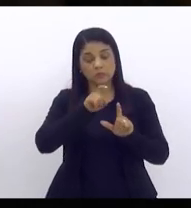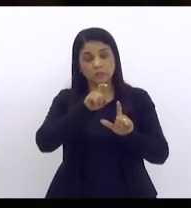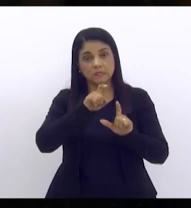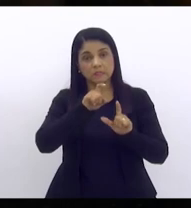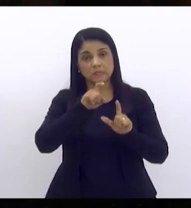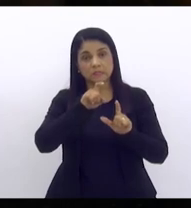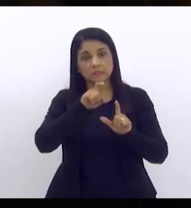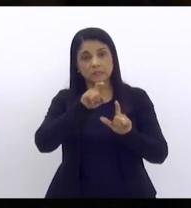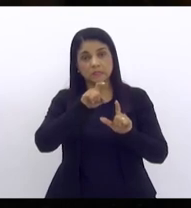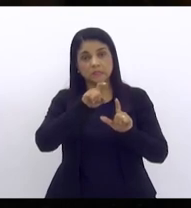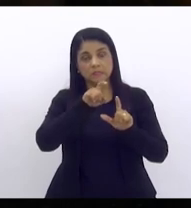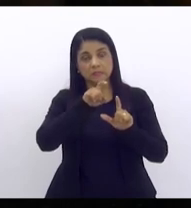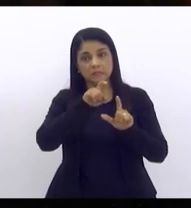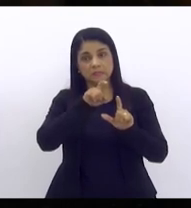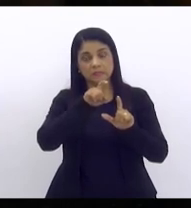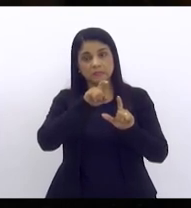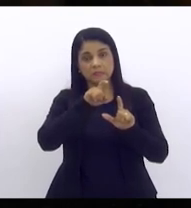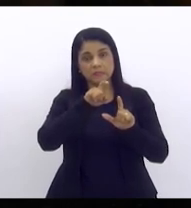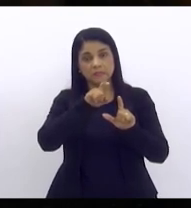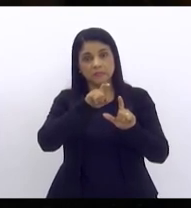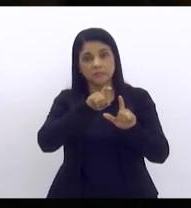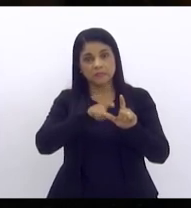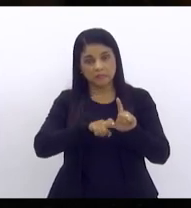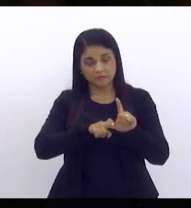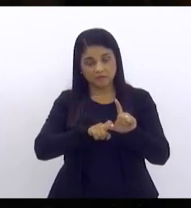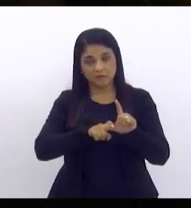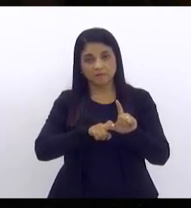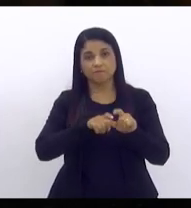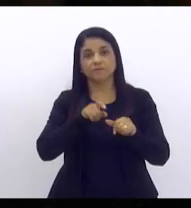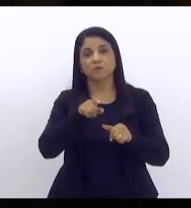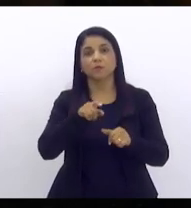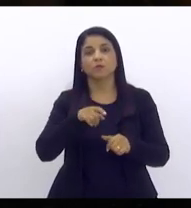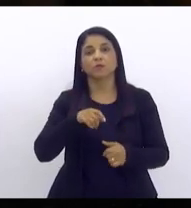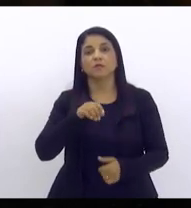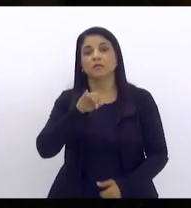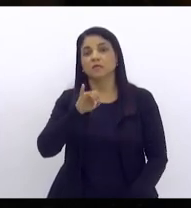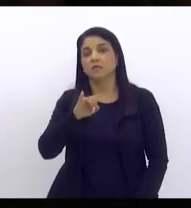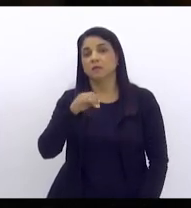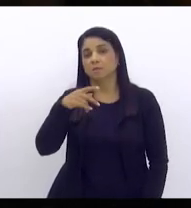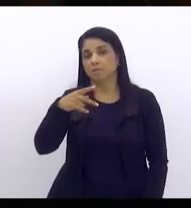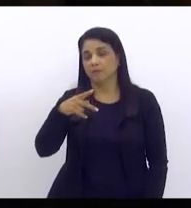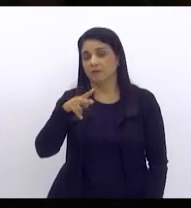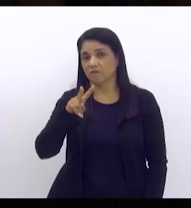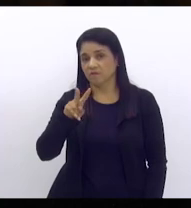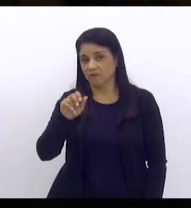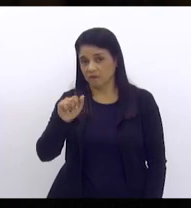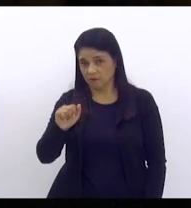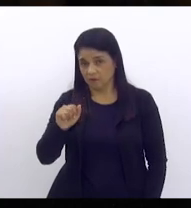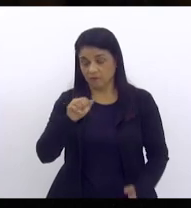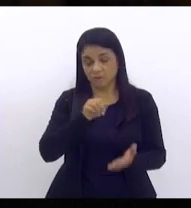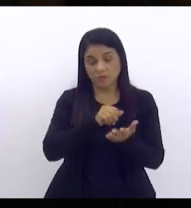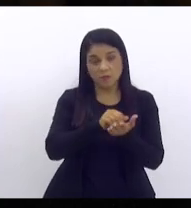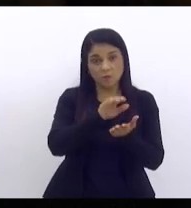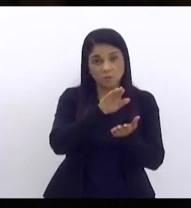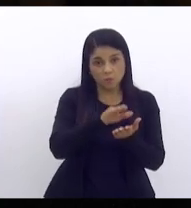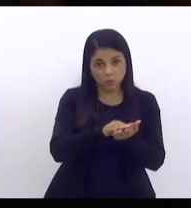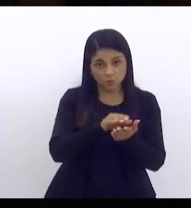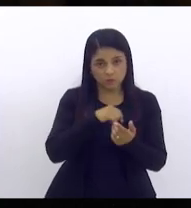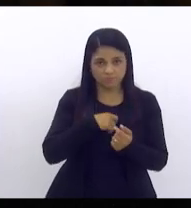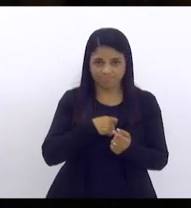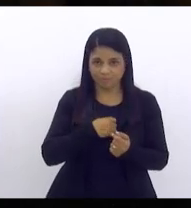IPVA e multas não podia fazer a vistoria se não quitasse a multa e o